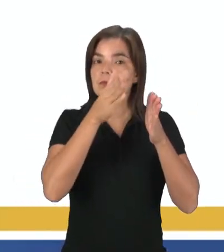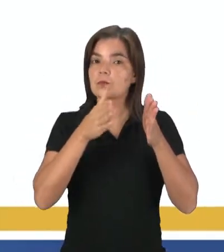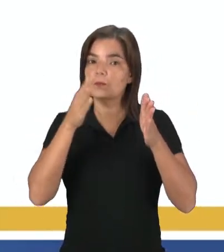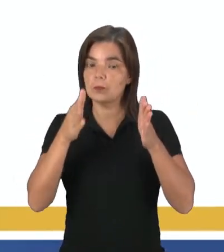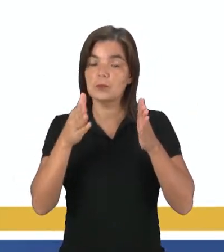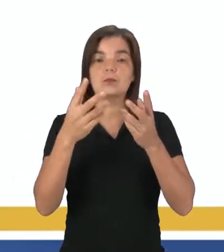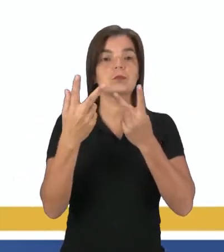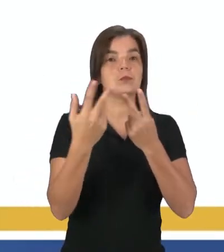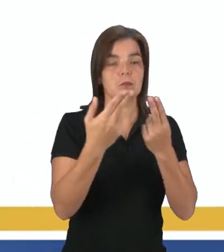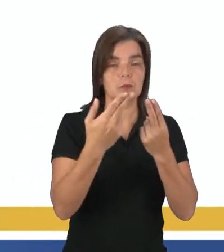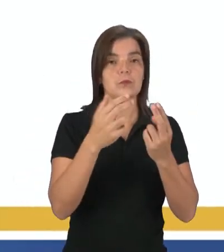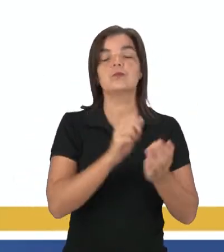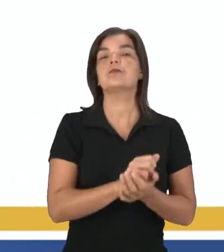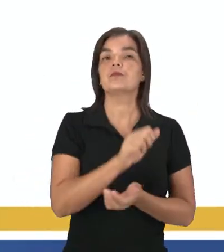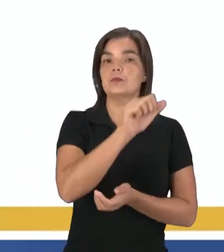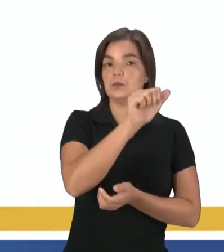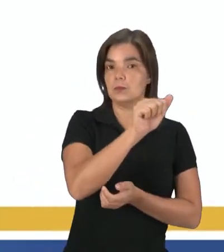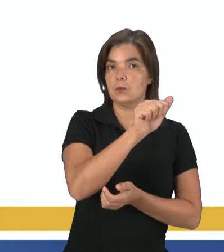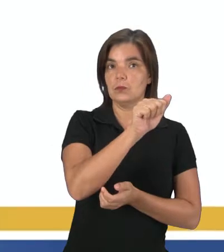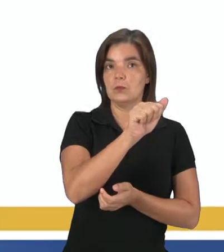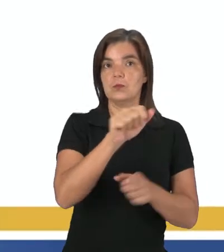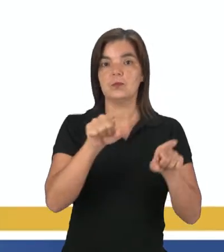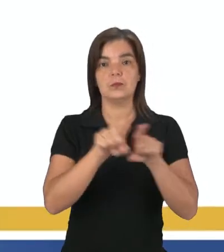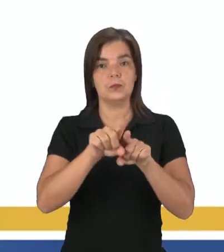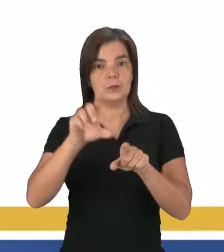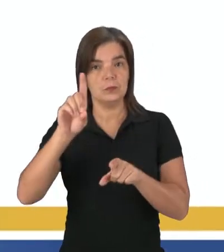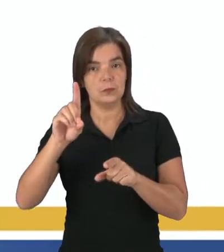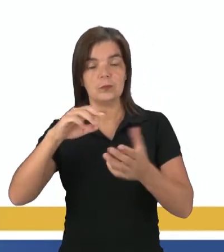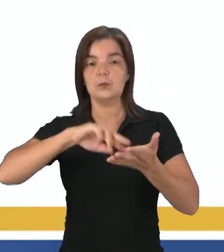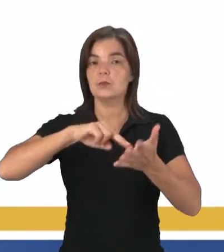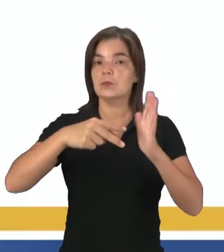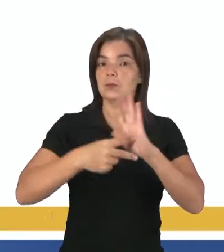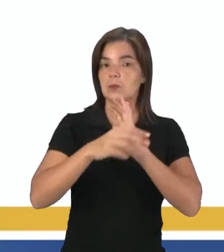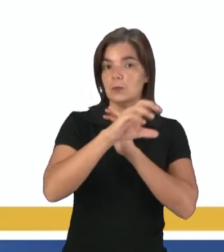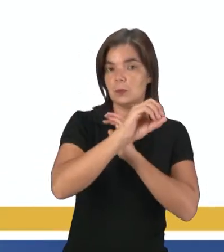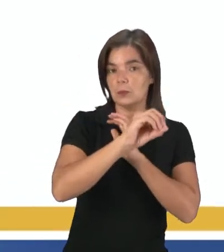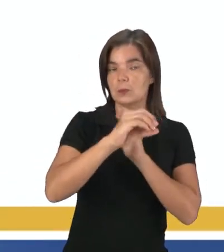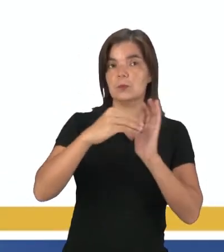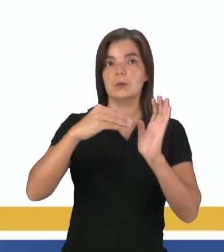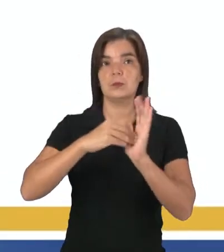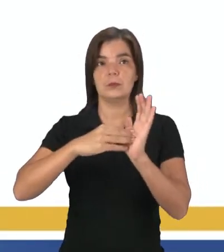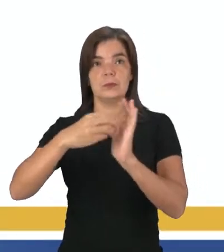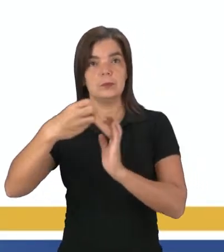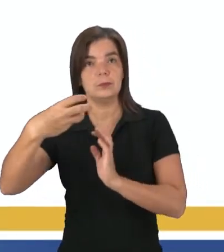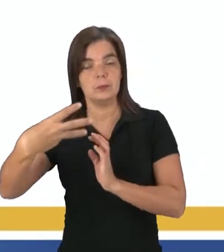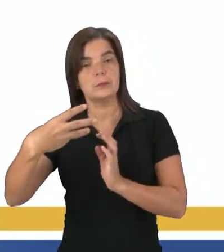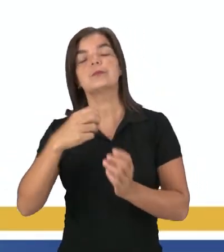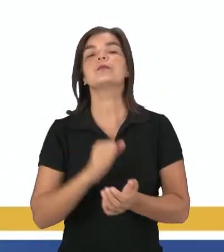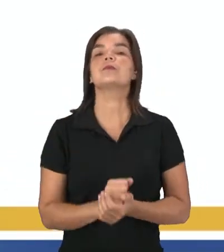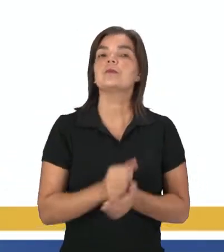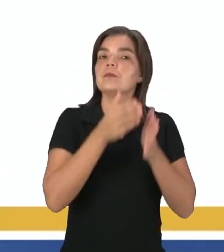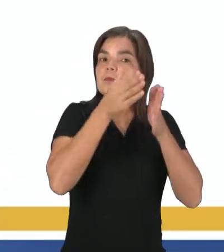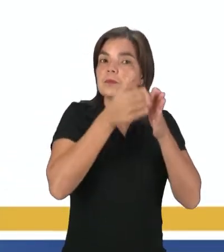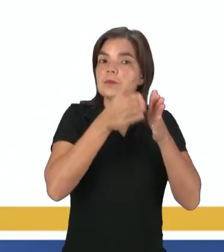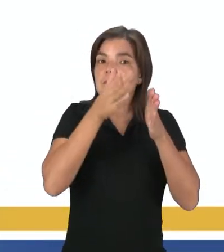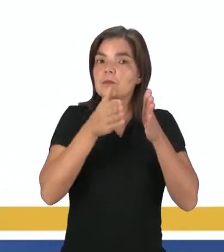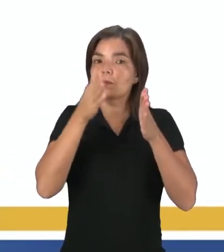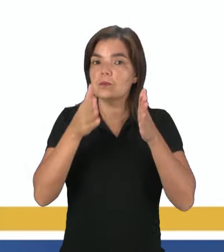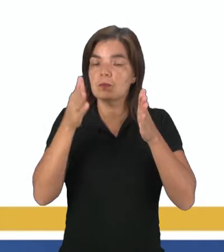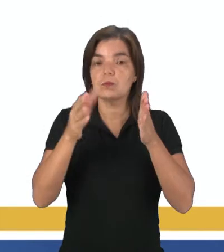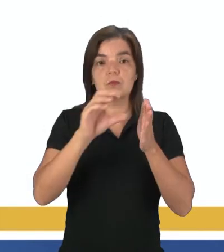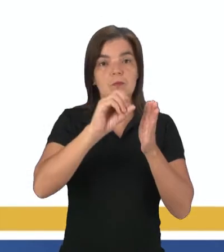o segmento que vai de A até B é o segmento de 0 até 1. Dividi ele em 10 partes iguais e cada parte corresponde